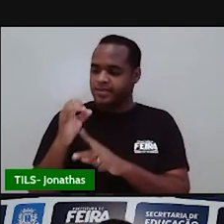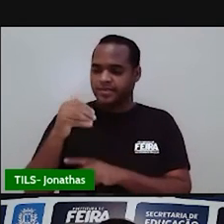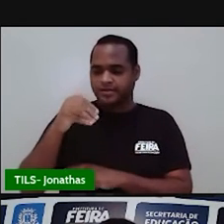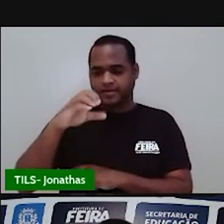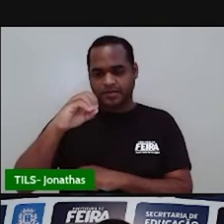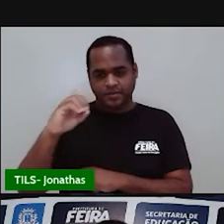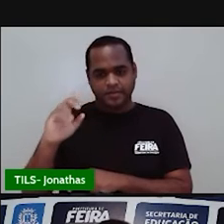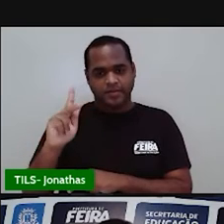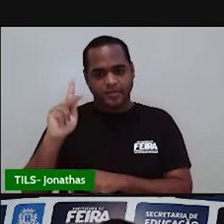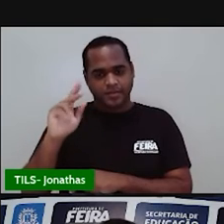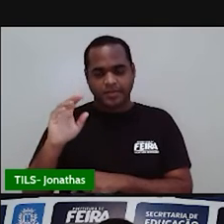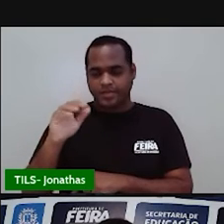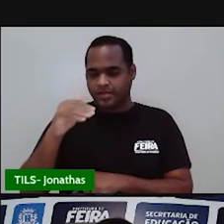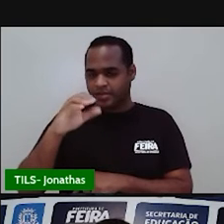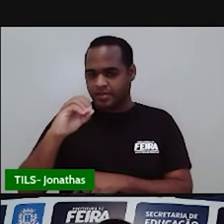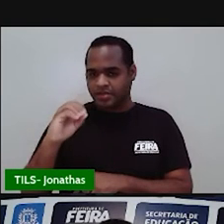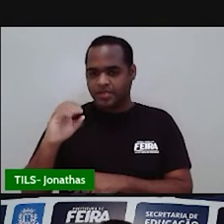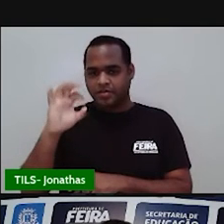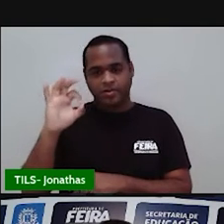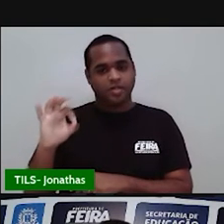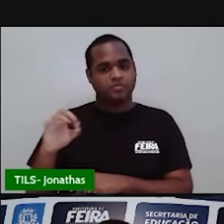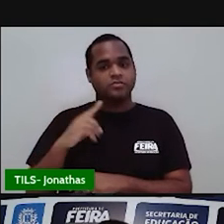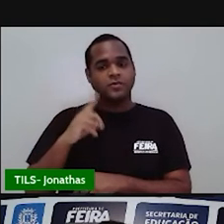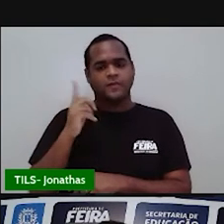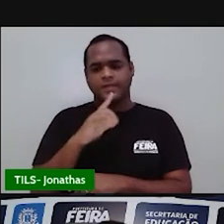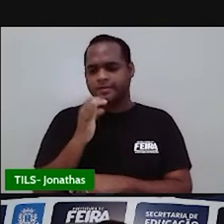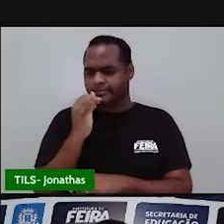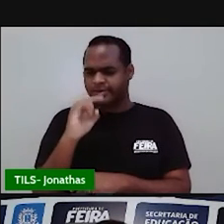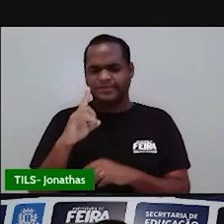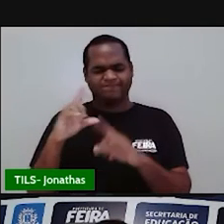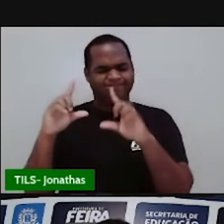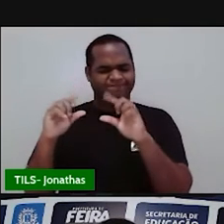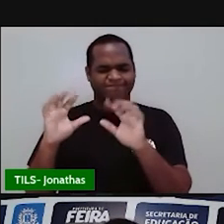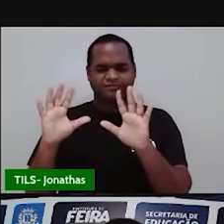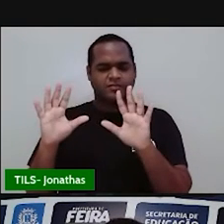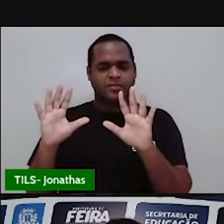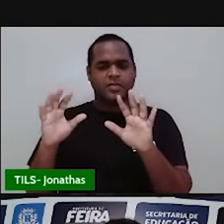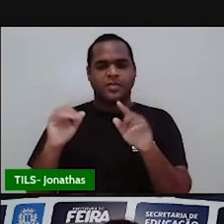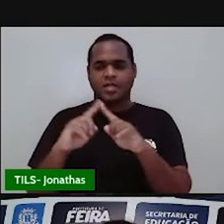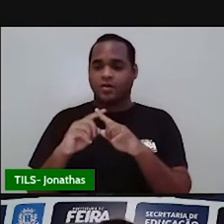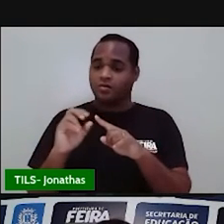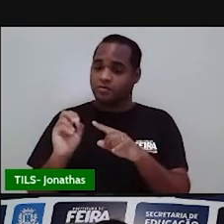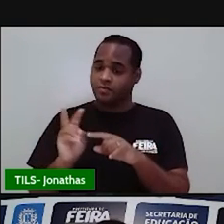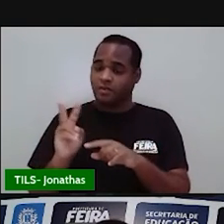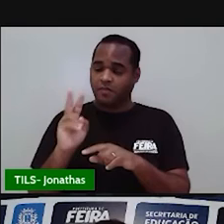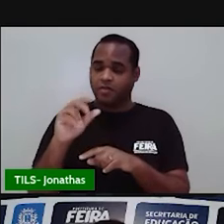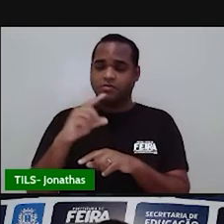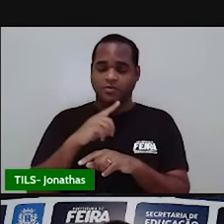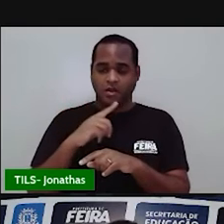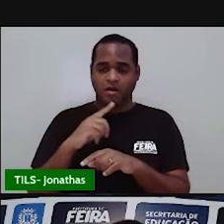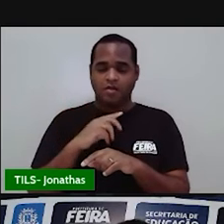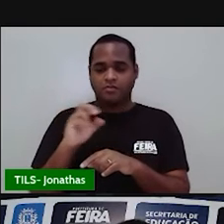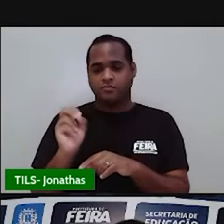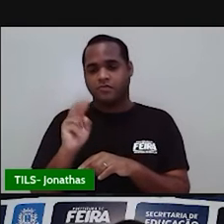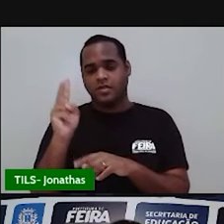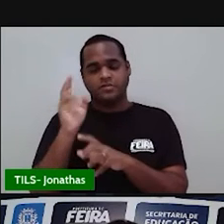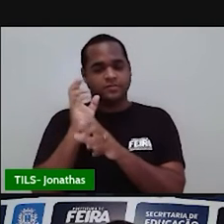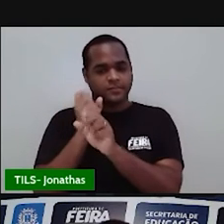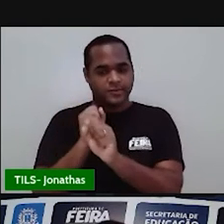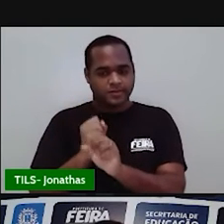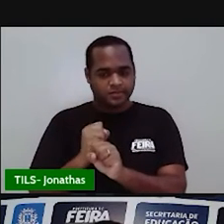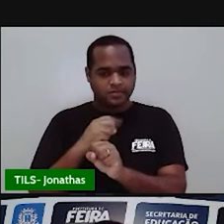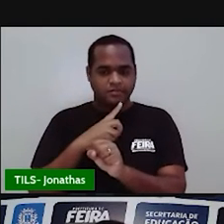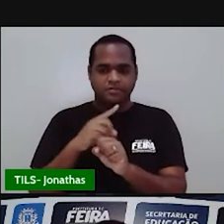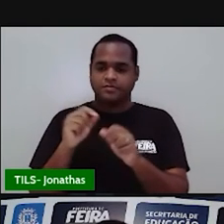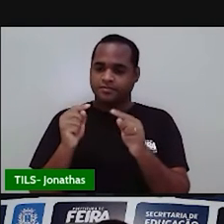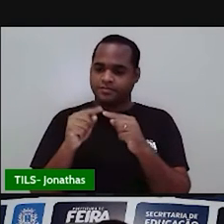tomada vai fazer com que consuma a energia elétrica da sua casa. Então, vai aumentar o valor do consumo, aumenta o valor que